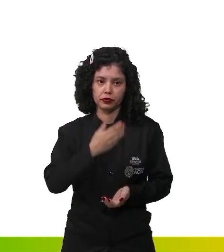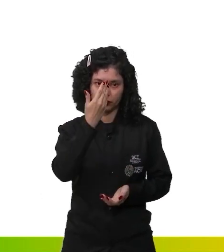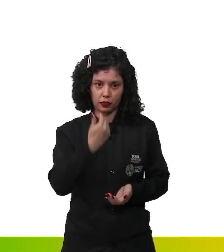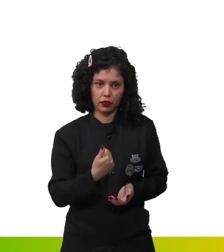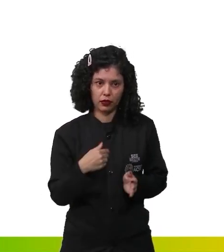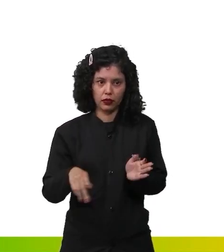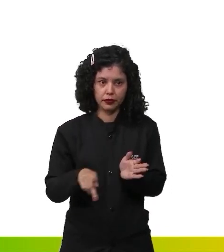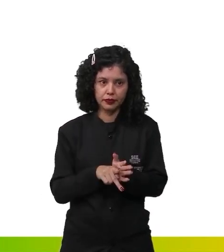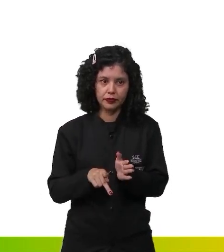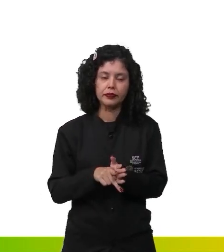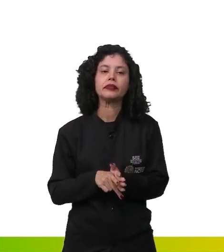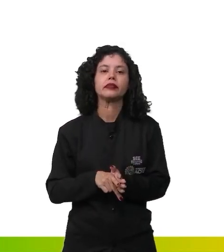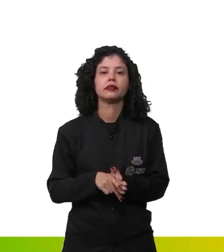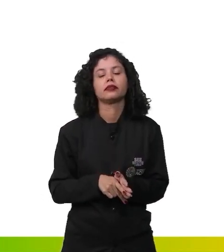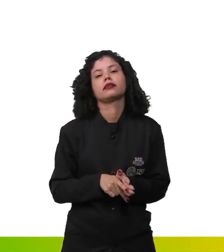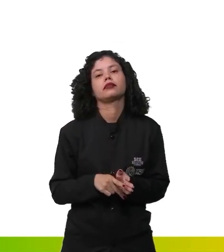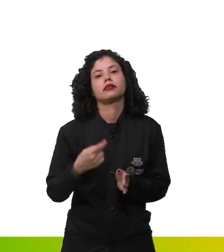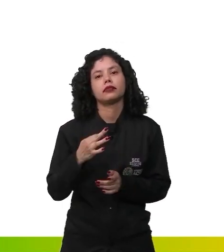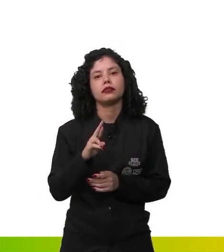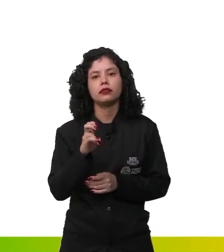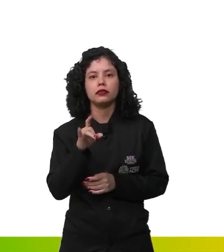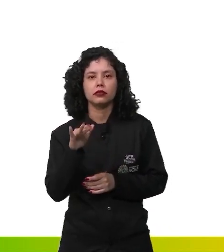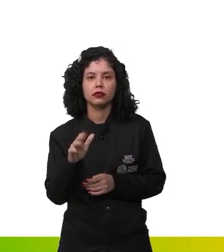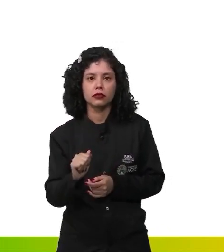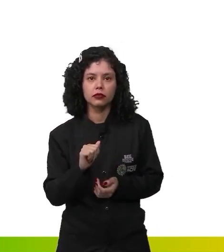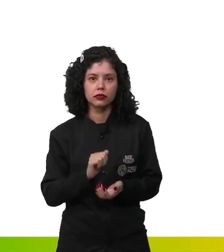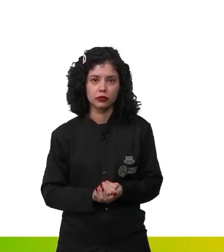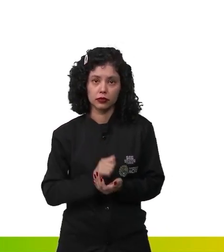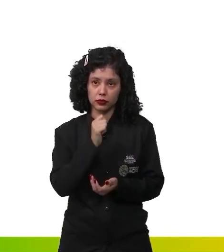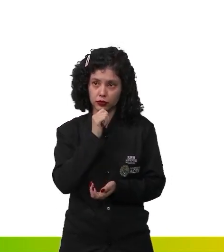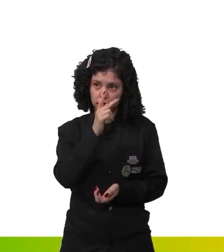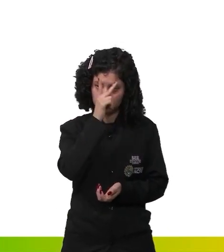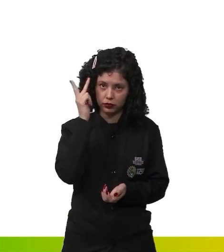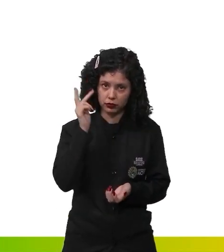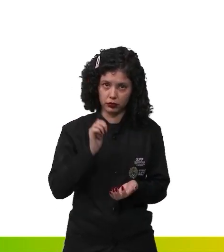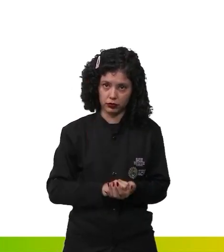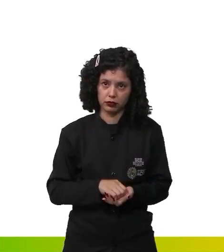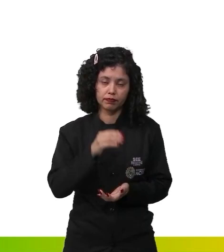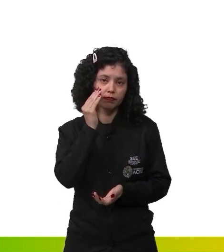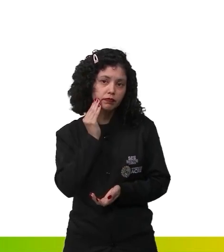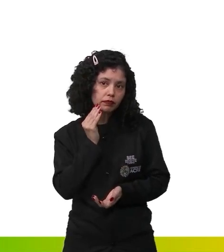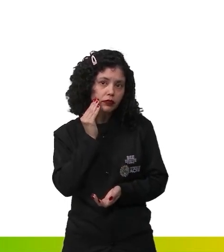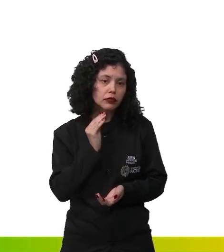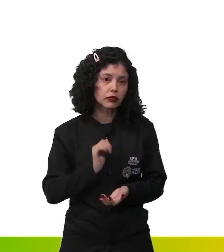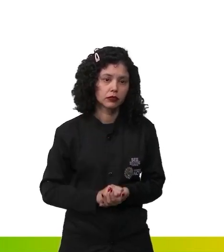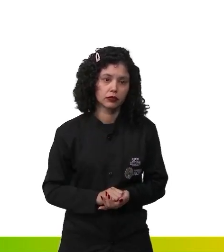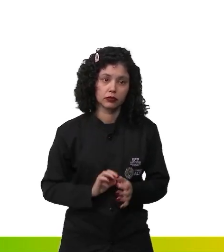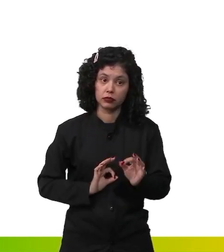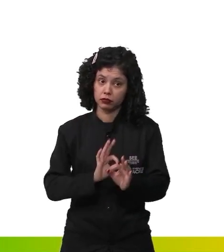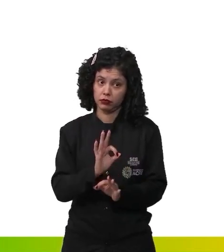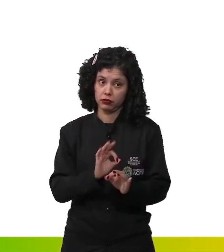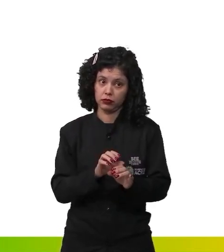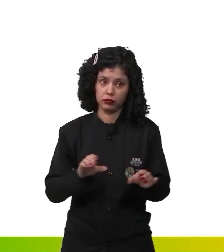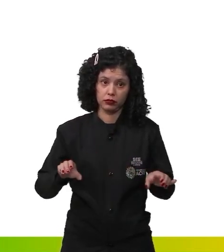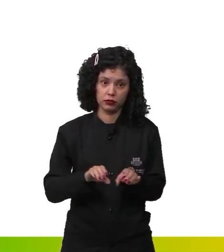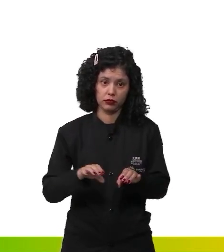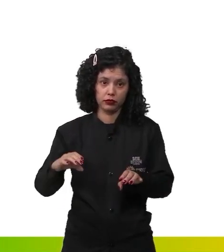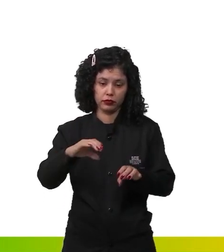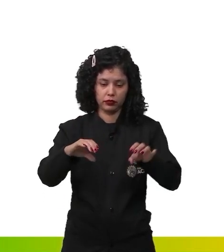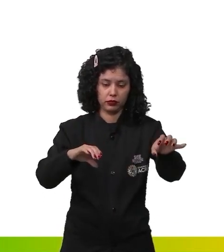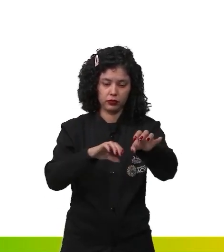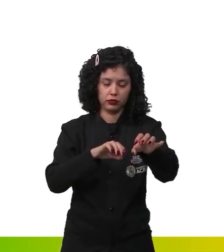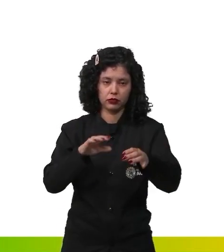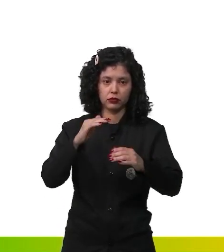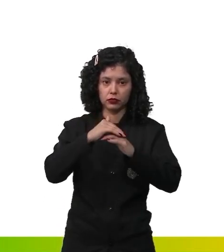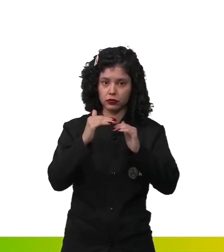que todos nós somos participantes. As pessoas, elas estão tentando montar um quebra-cabeça, porque cada